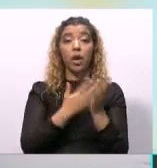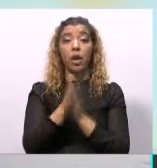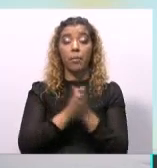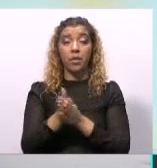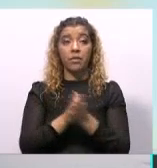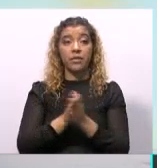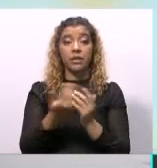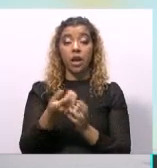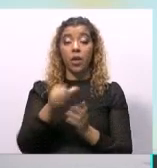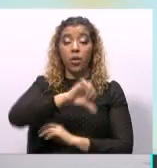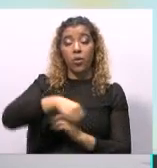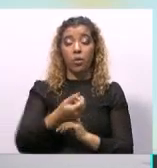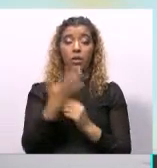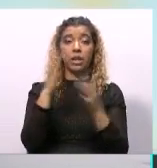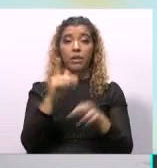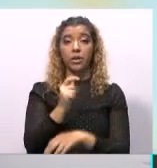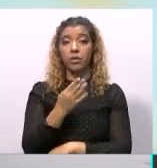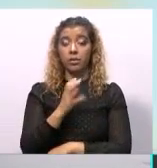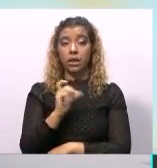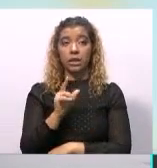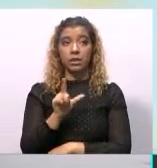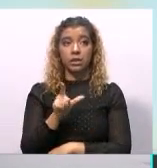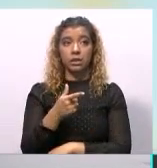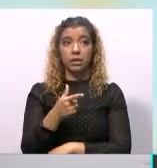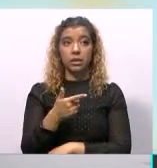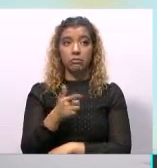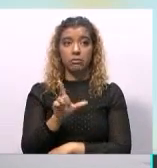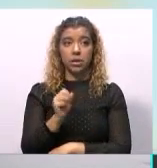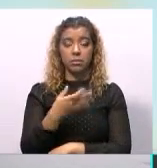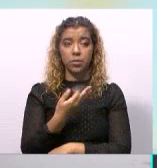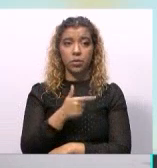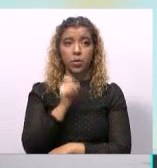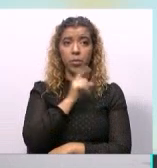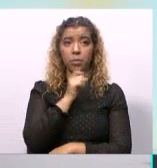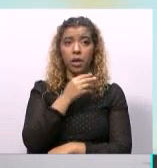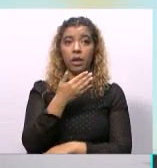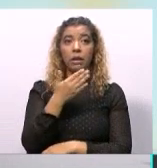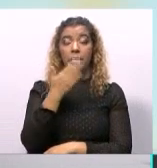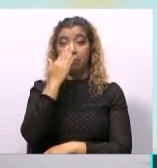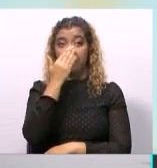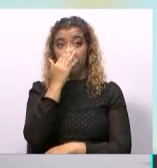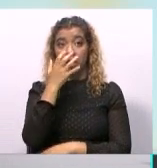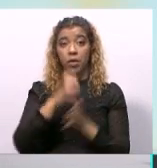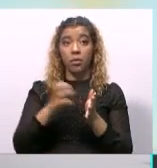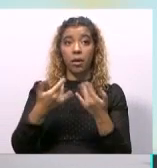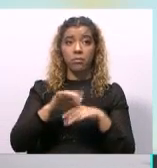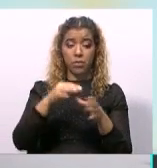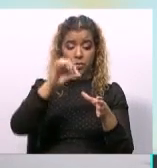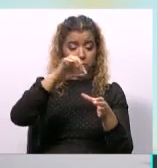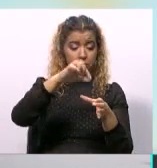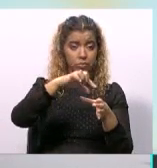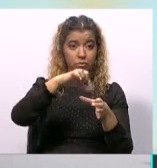tão simples, porque às vezes temos a ideia que pode ser um bocadinho complexo, mas podemos colocar aqui algumas gotinhas de óleo